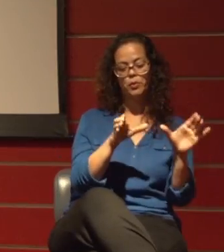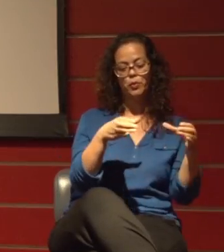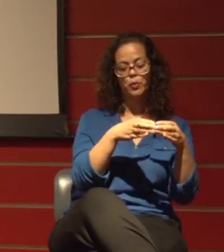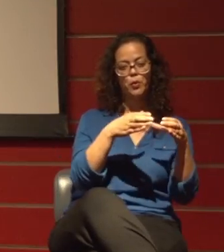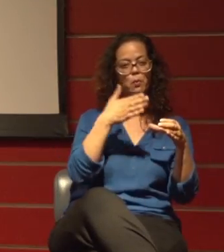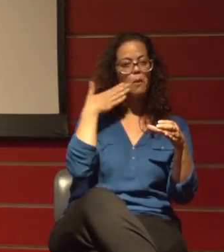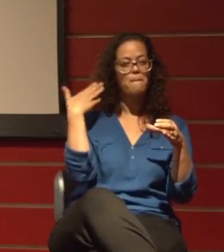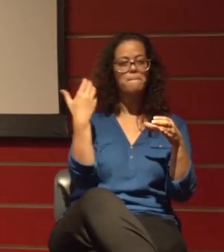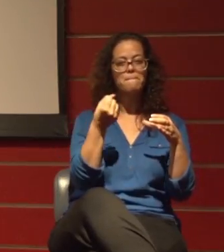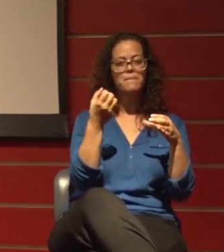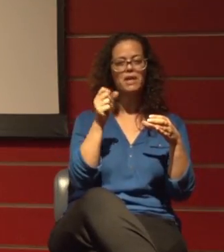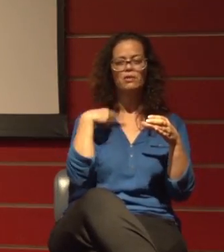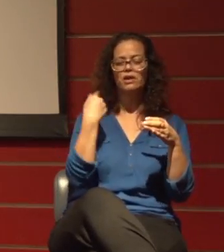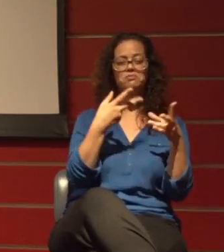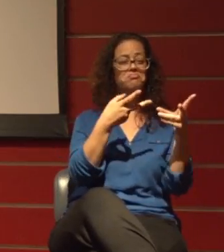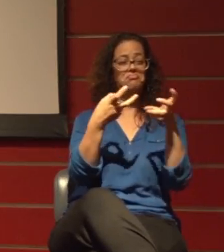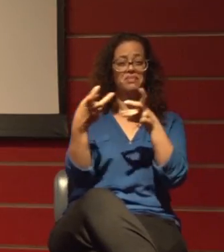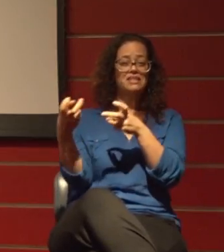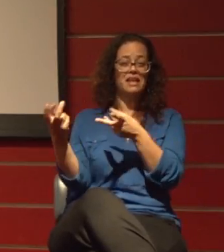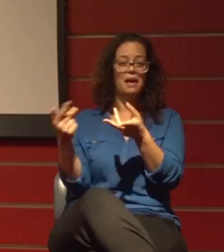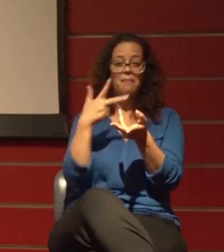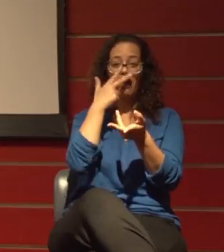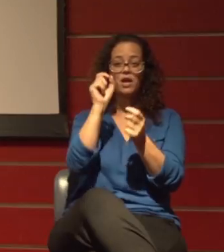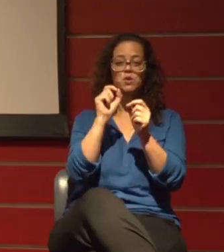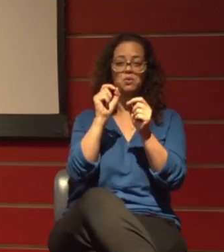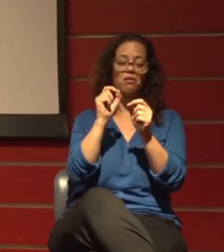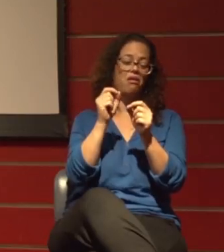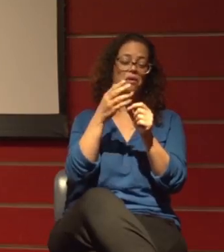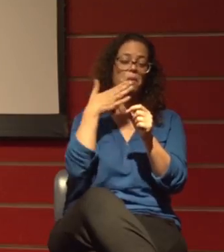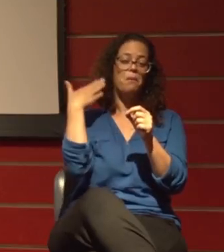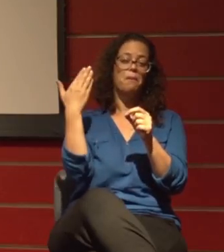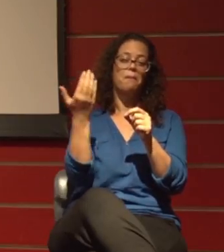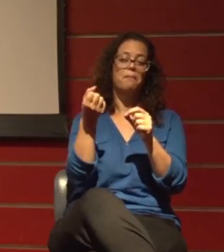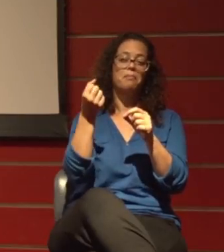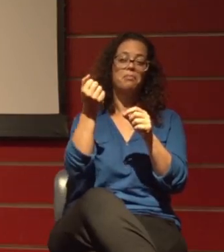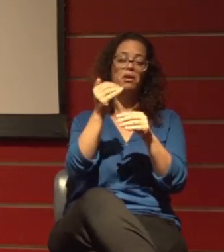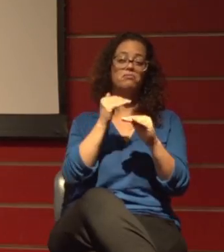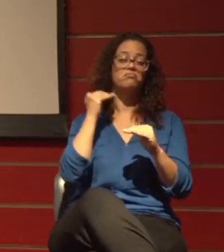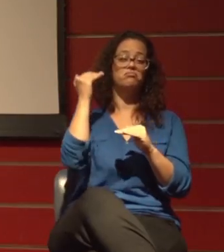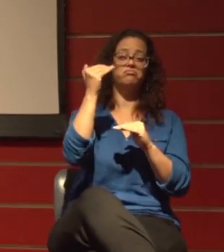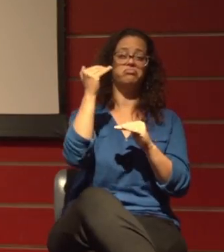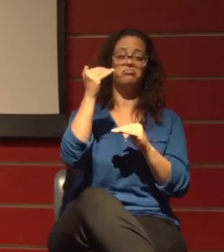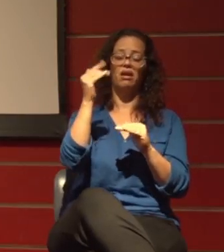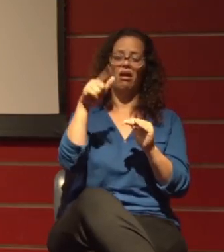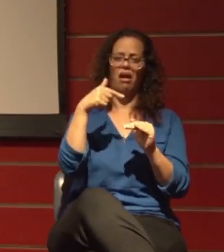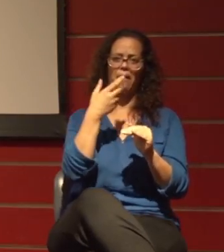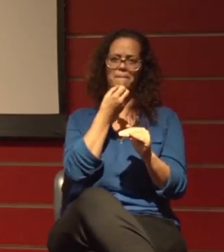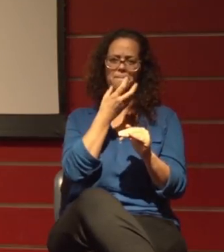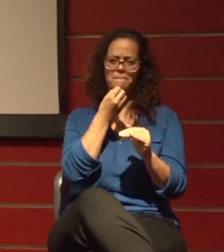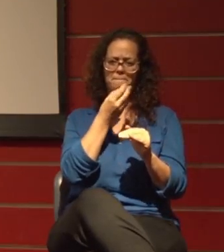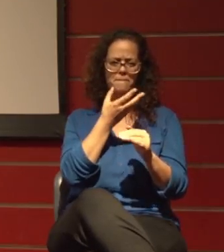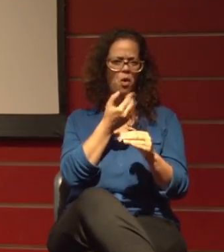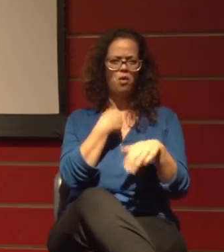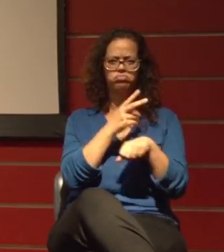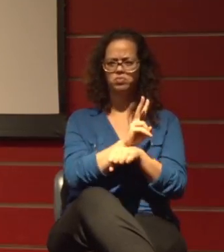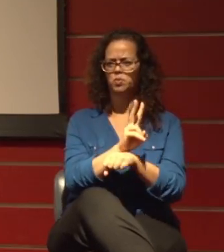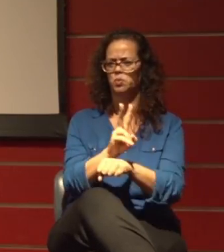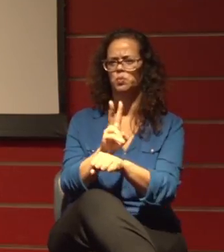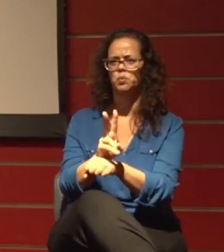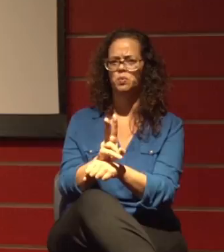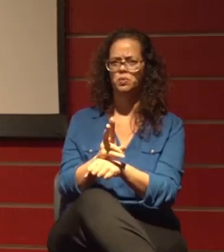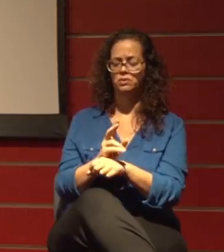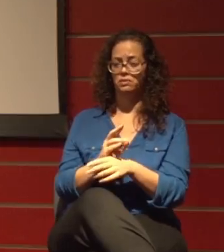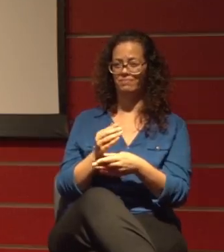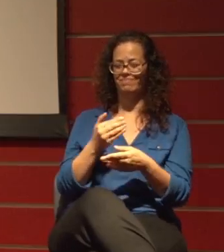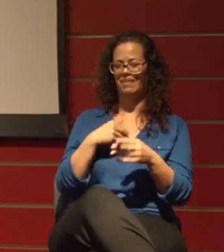gente tá acostumada a ver né Muito achar que eh dessa gente do bem que é considerando realmente gente do bem eu tenho horror a